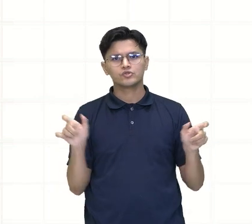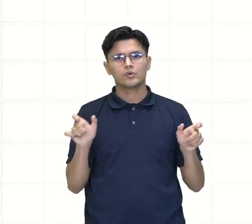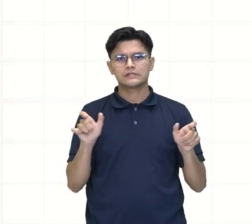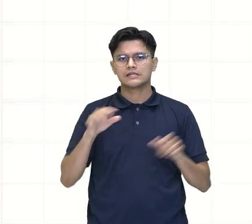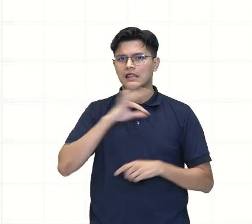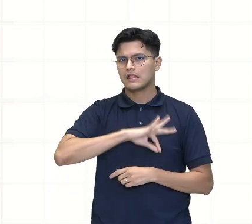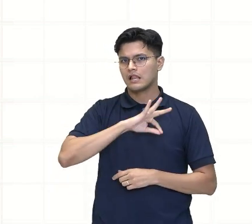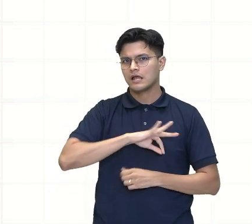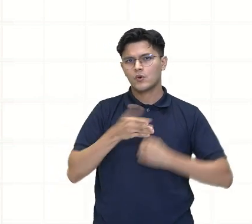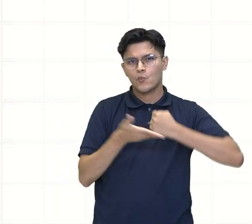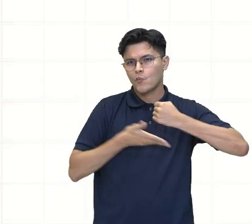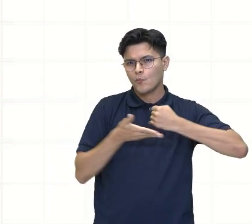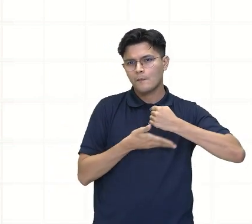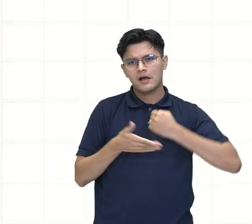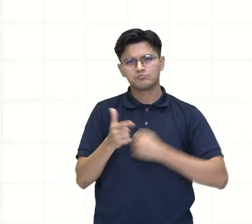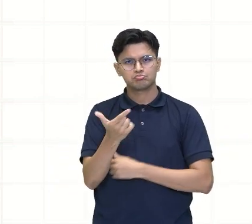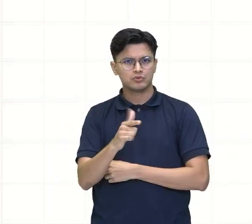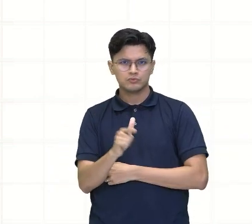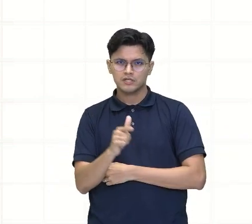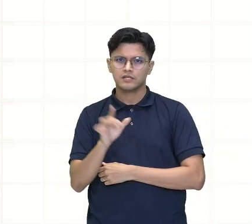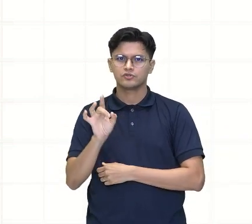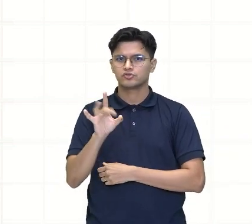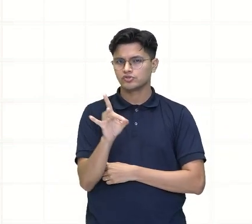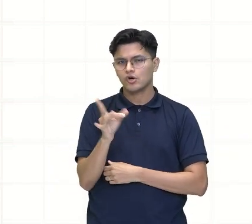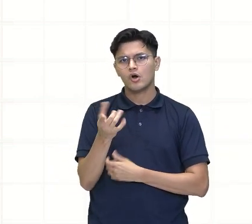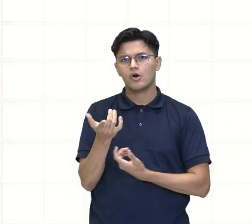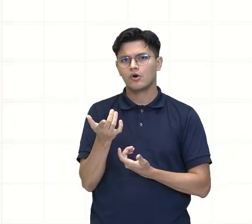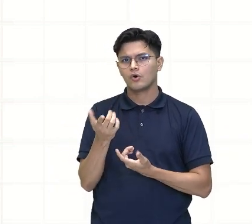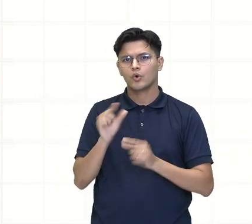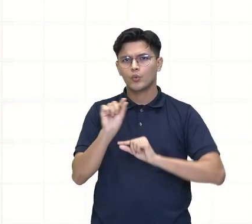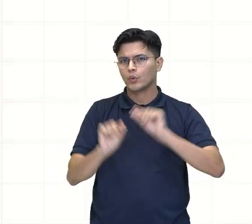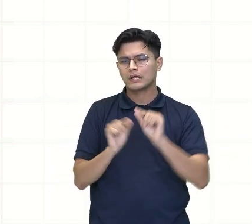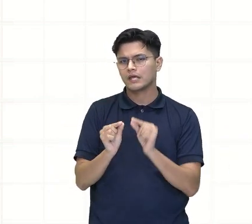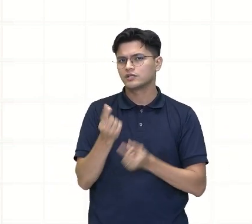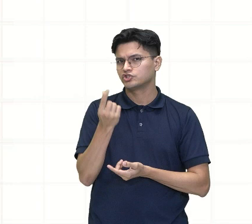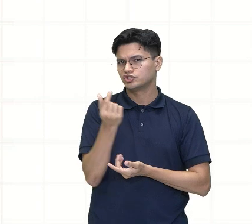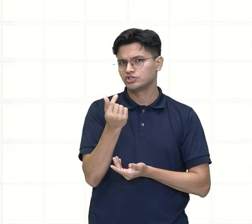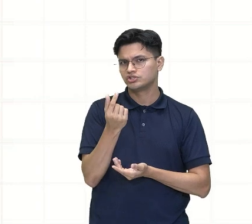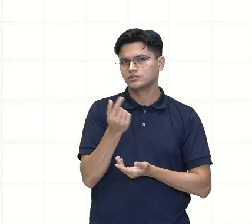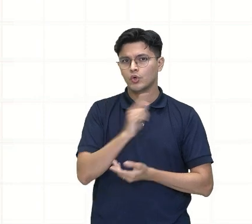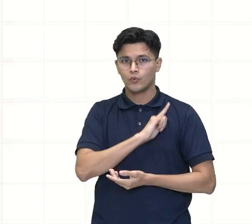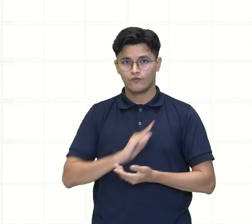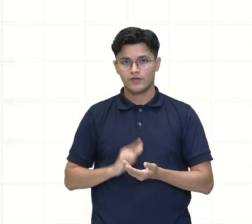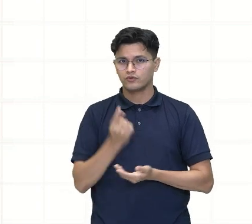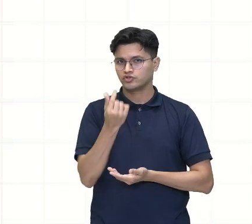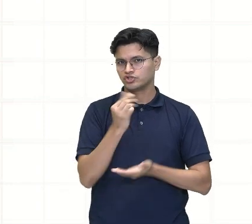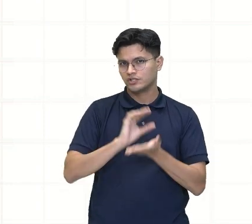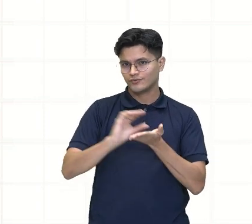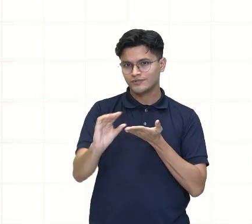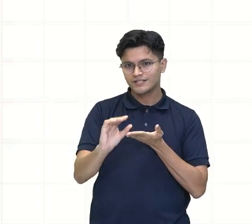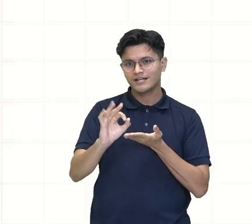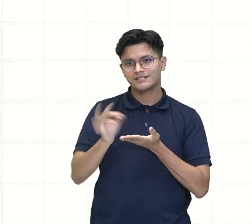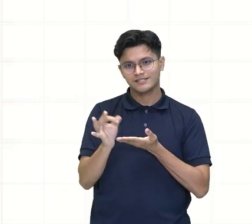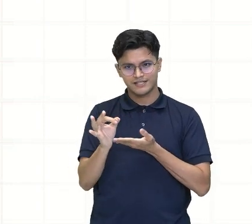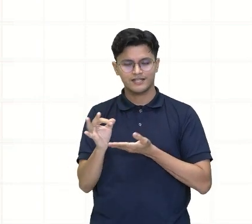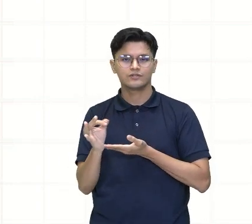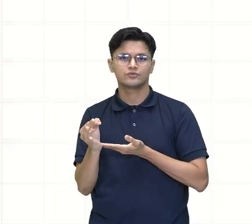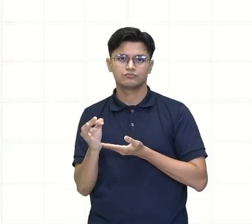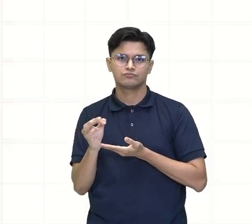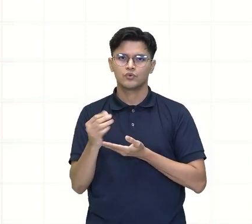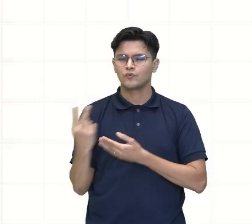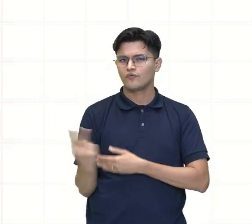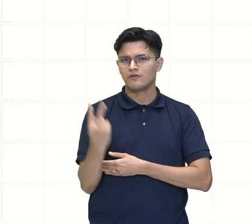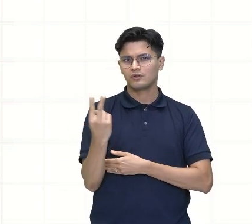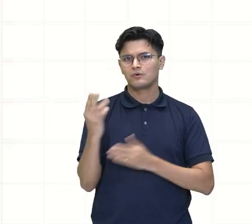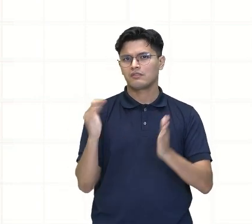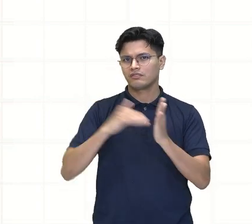tá bom? E aí elas não estão inseridas nesse gráfico, né? Que seria ali os benefícios de até um salário mínimo,